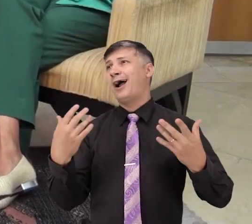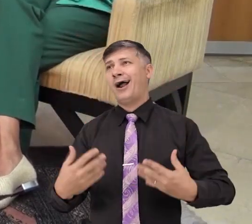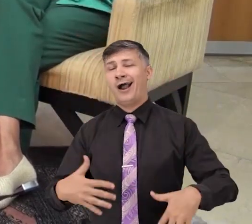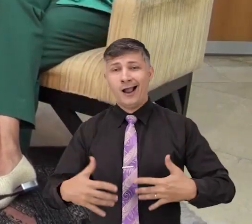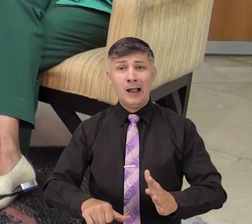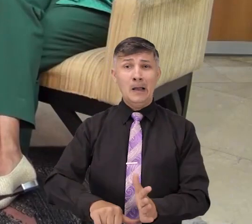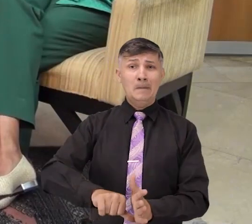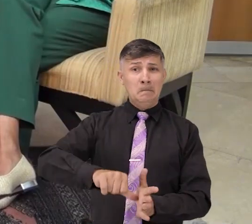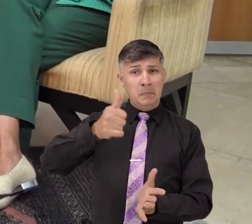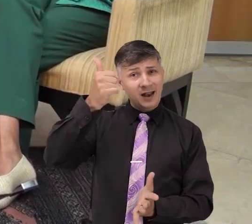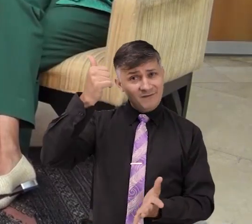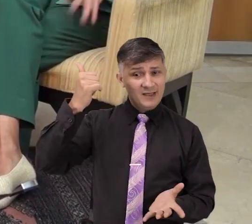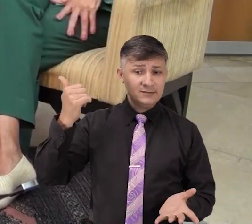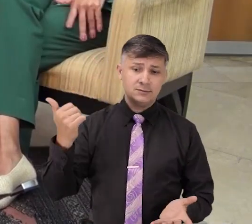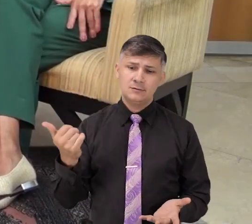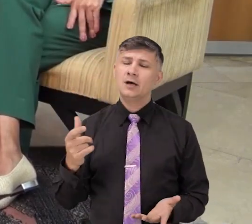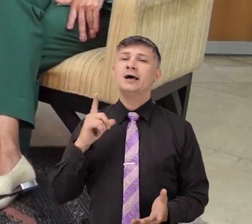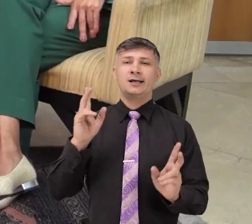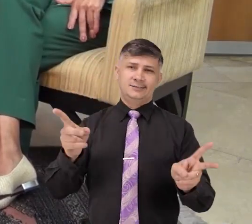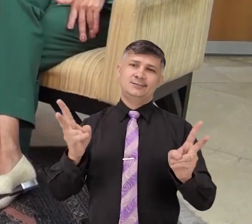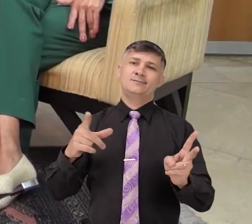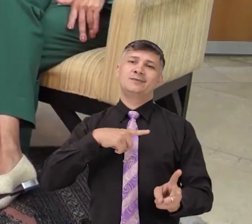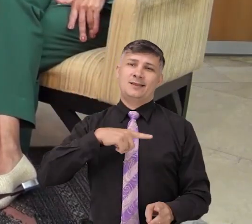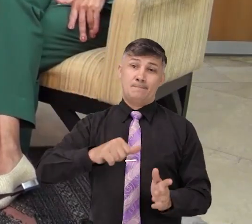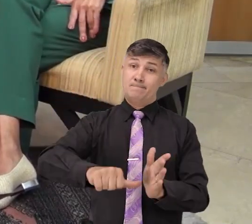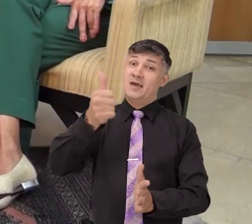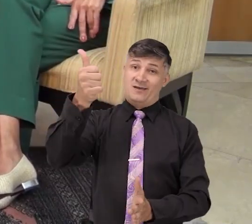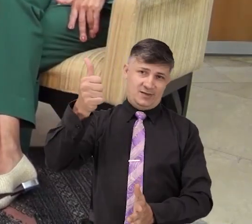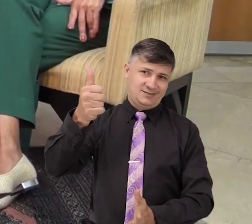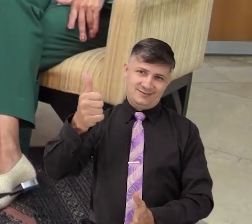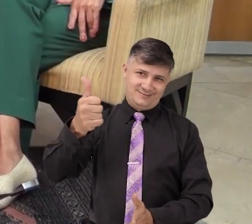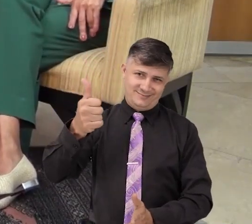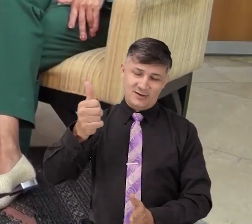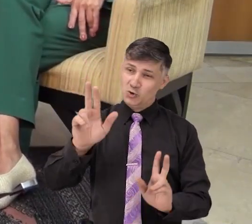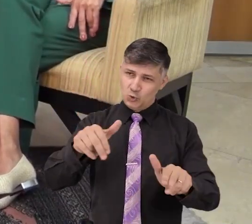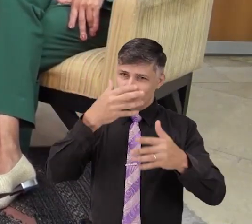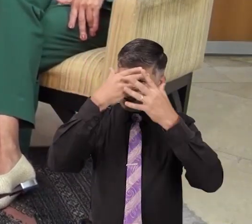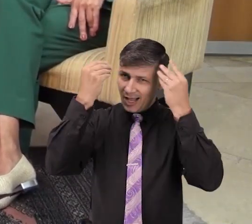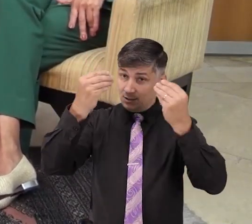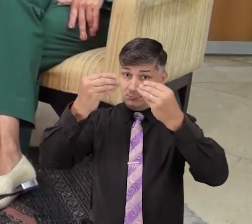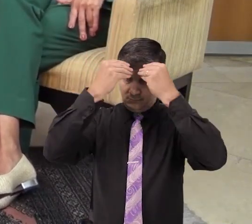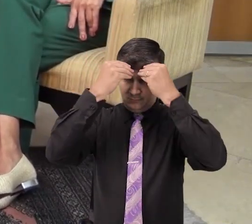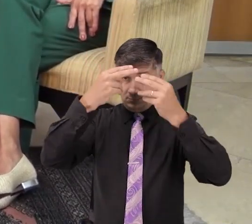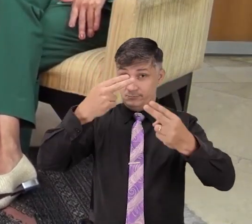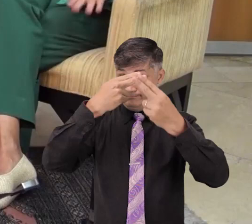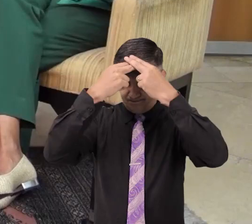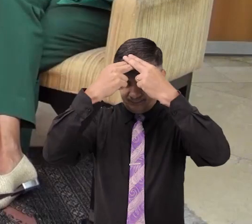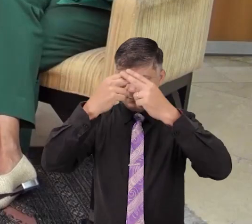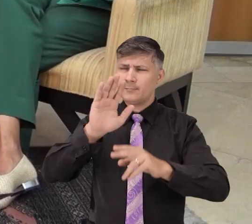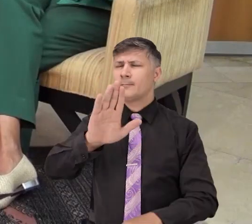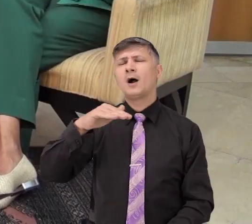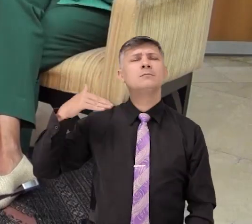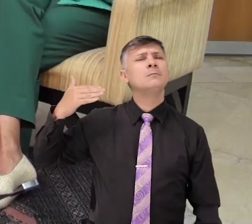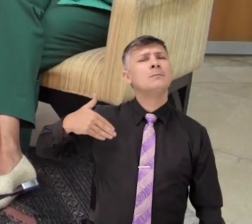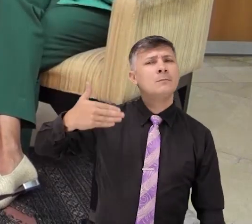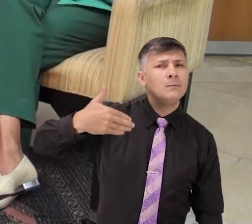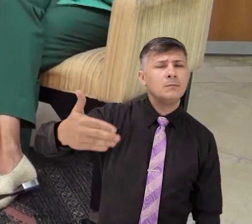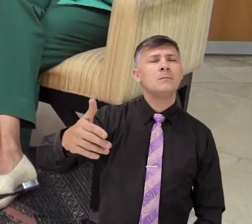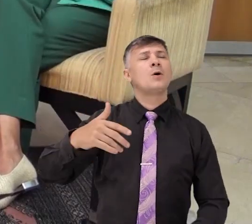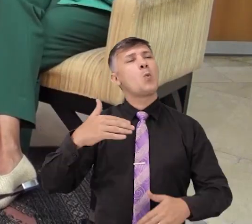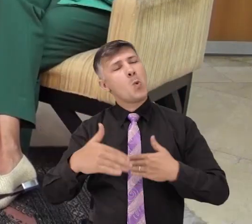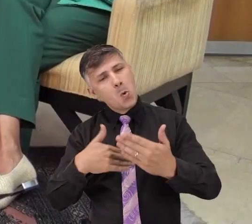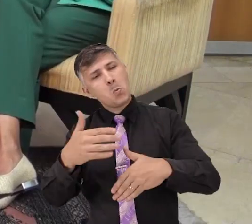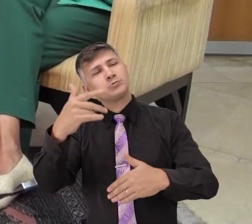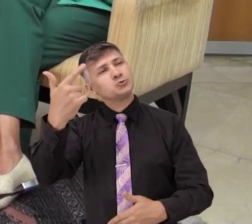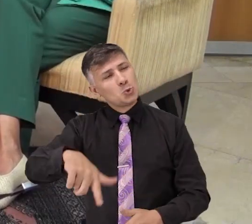do céu, é a primeira vez, bom, tem sempre a primeira vez, né? Com certeza. A gente nunca esquece. Com certeza. Bom, mas aí fui,